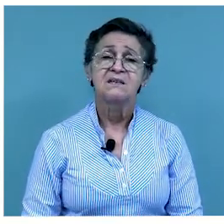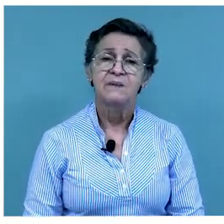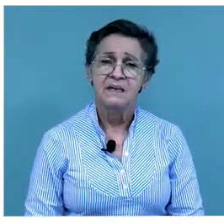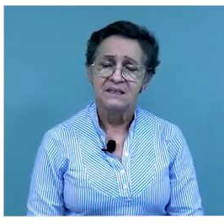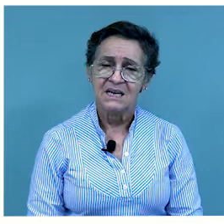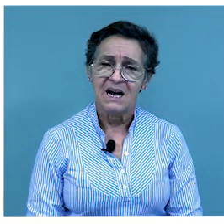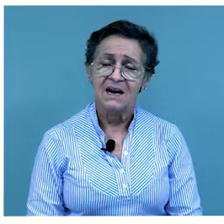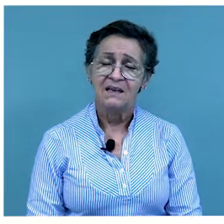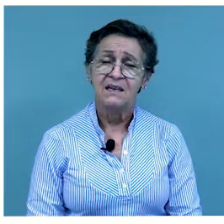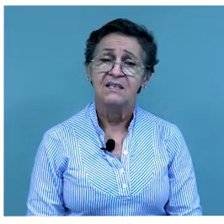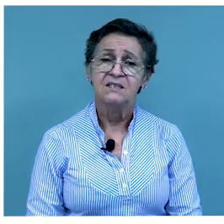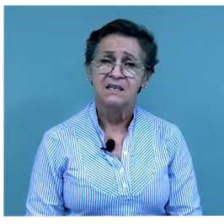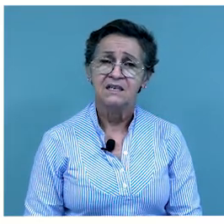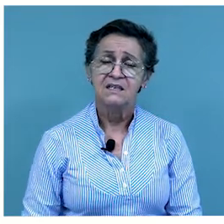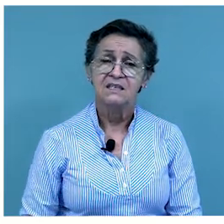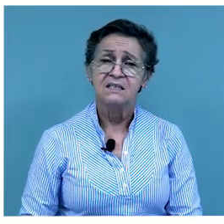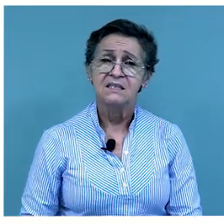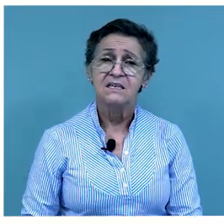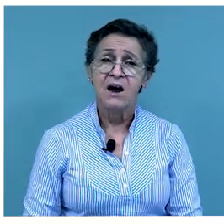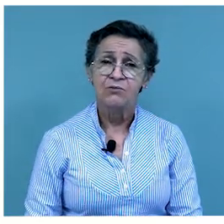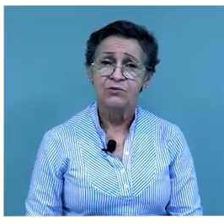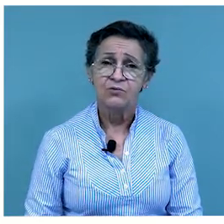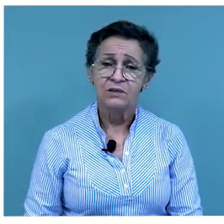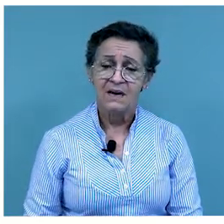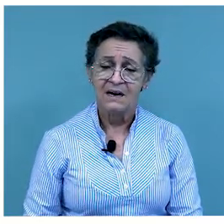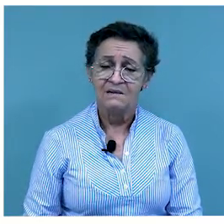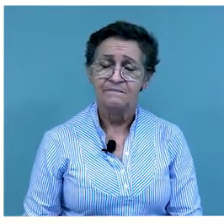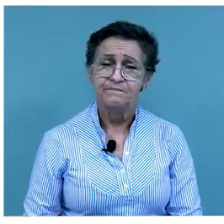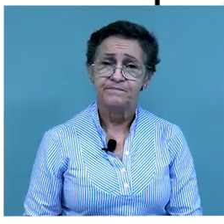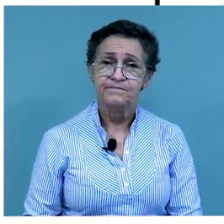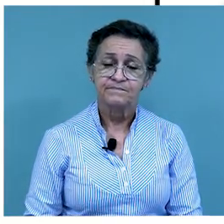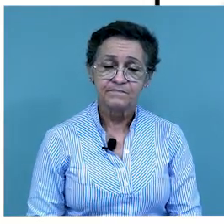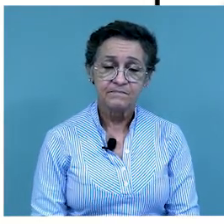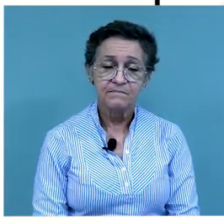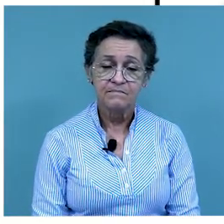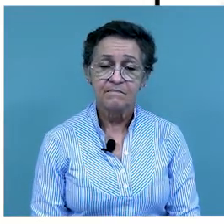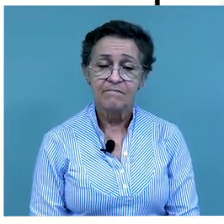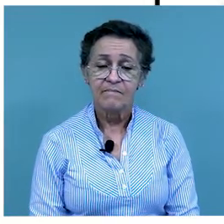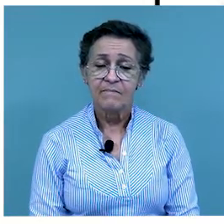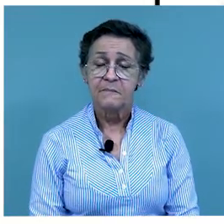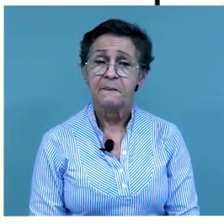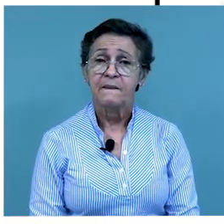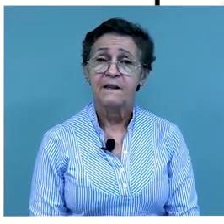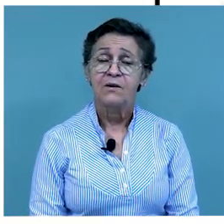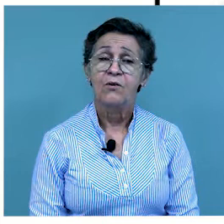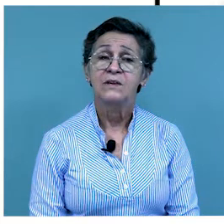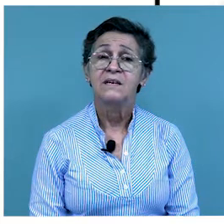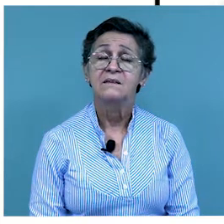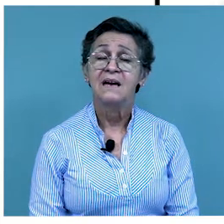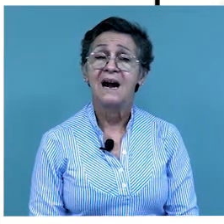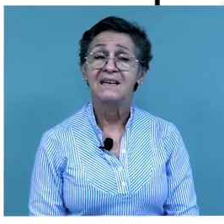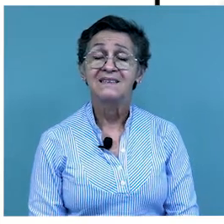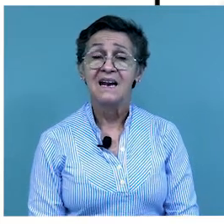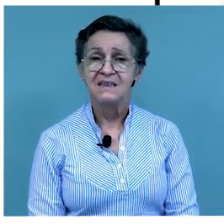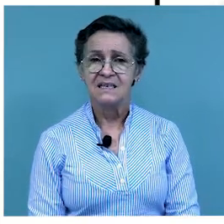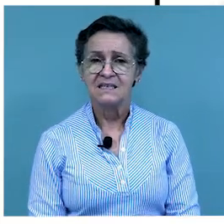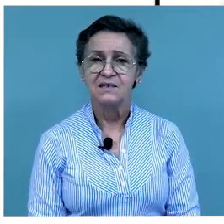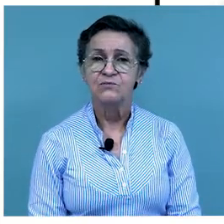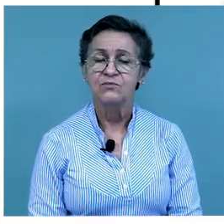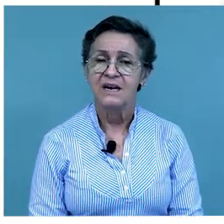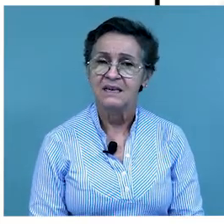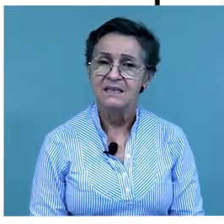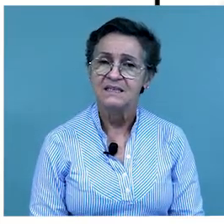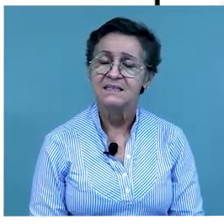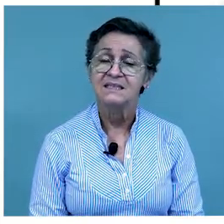é sensibilizar que eles têm que se autocuidar orientar e